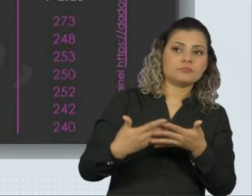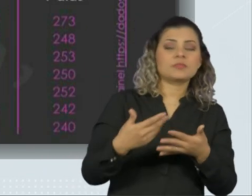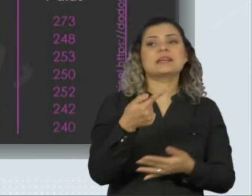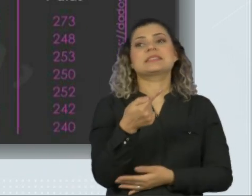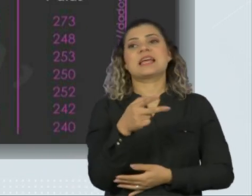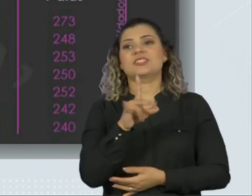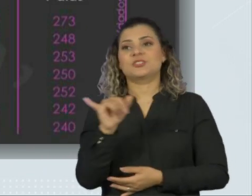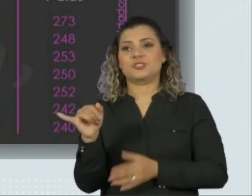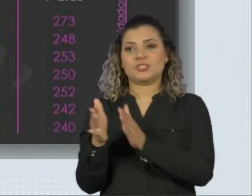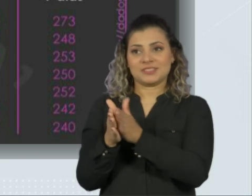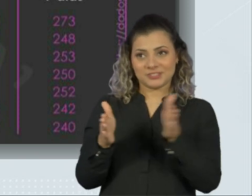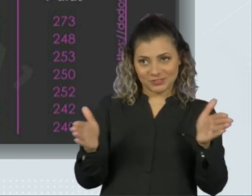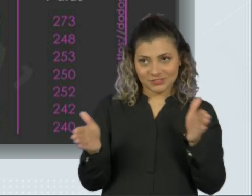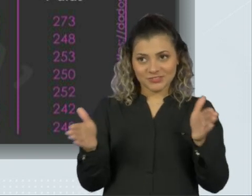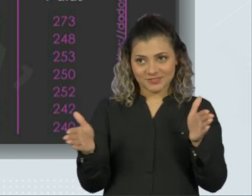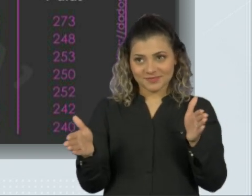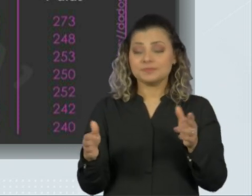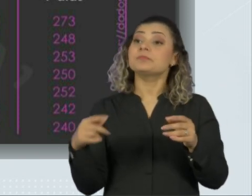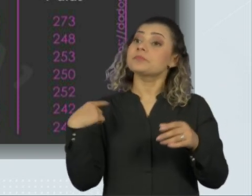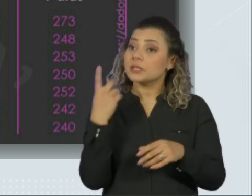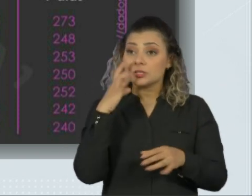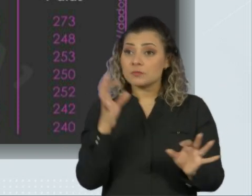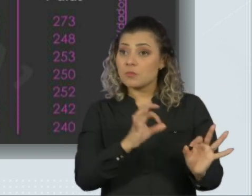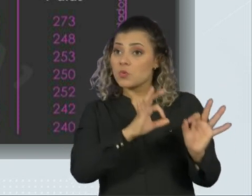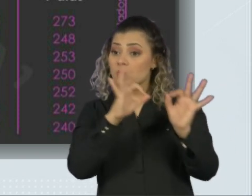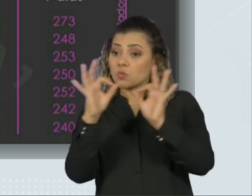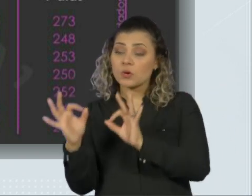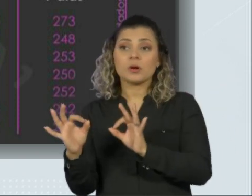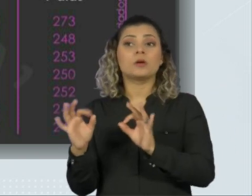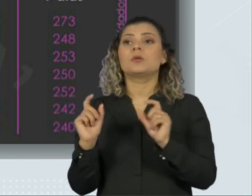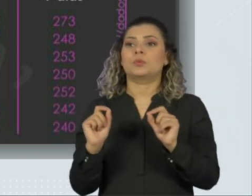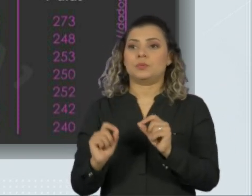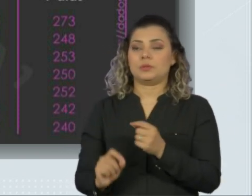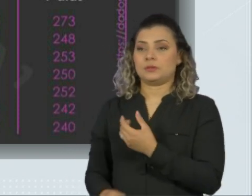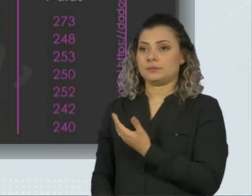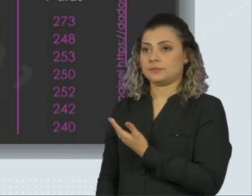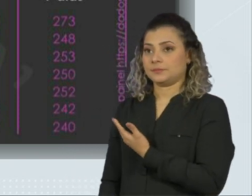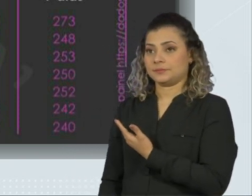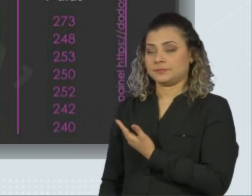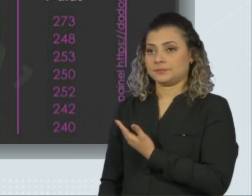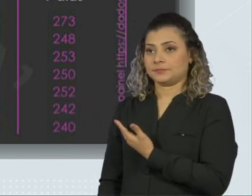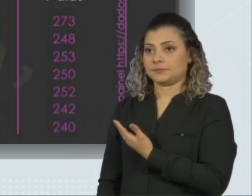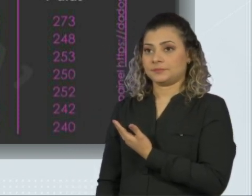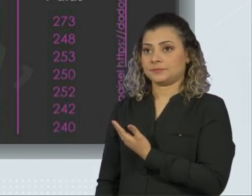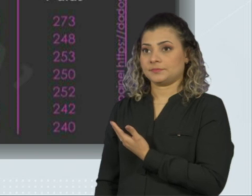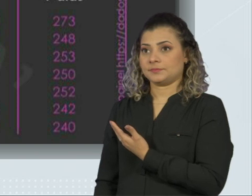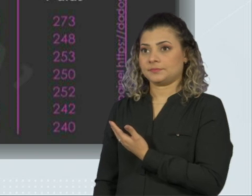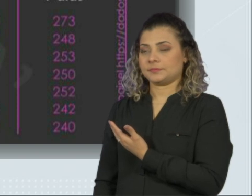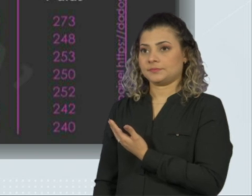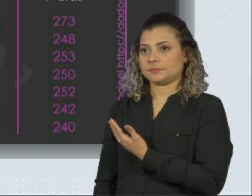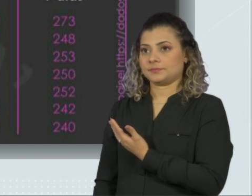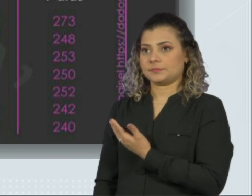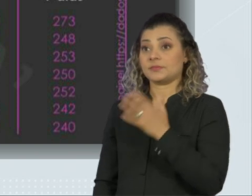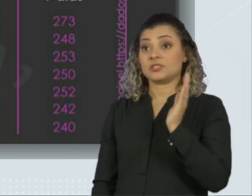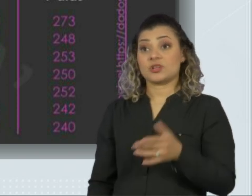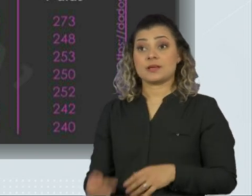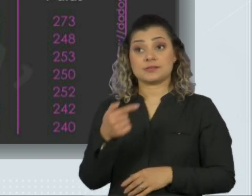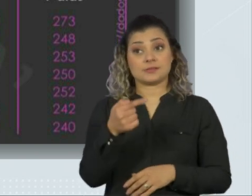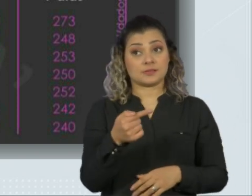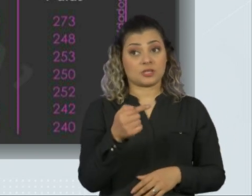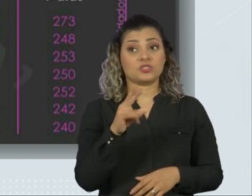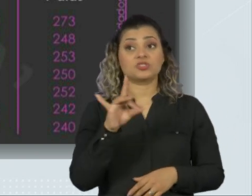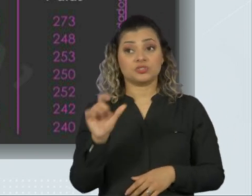dias, em que nós podemos verificar que a média móvel dos últimos 7